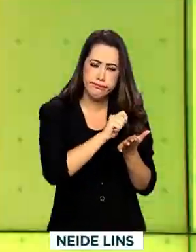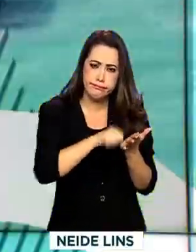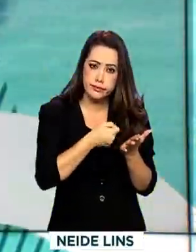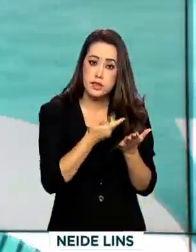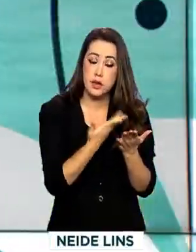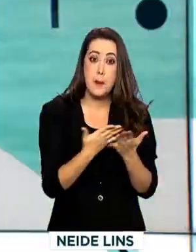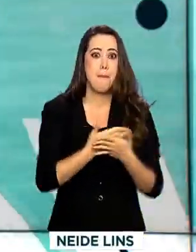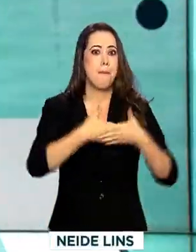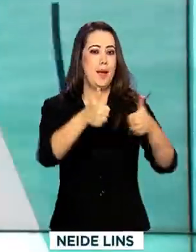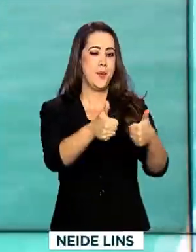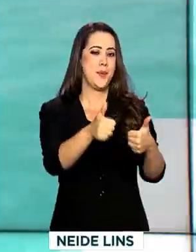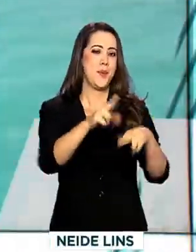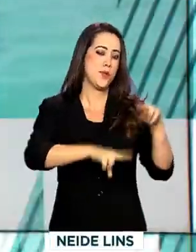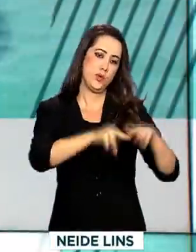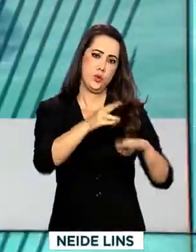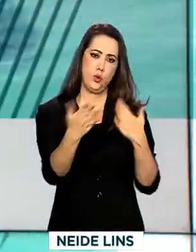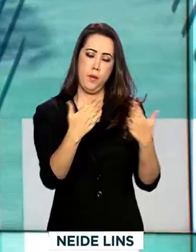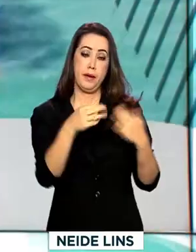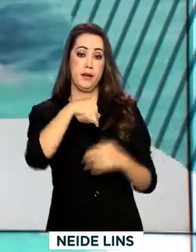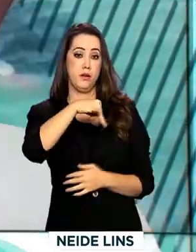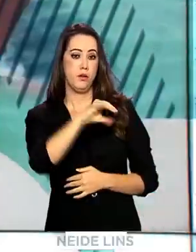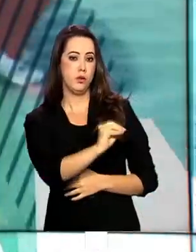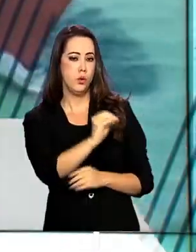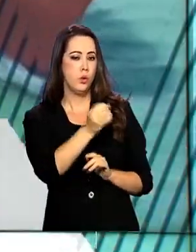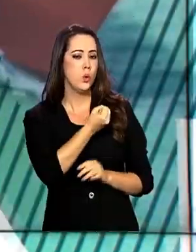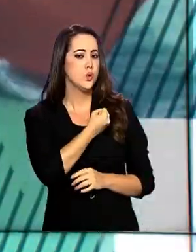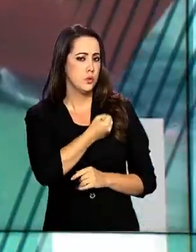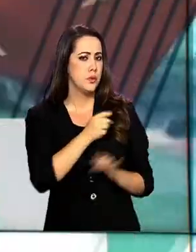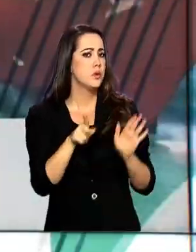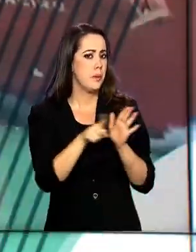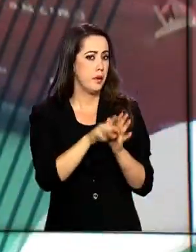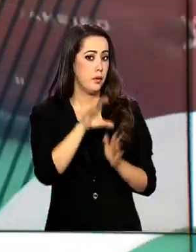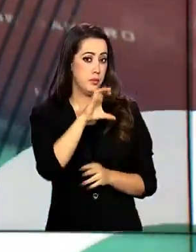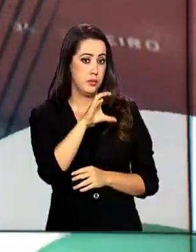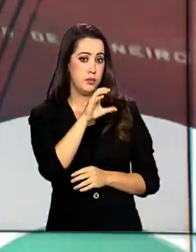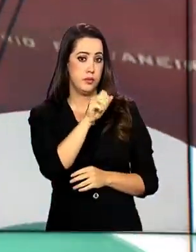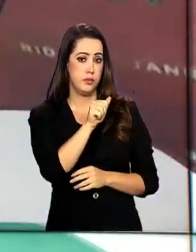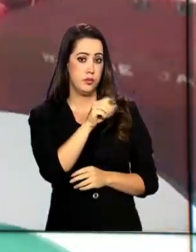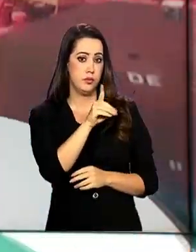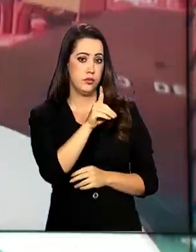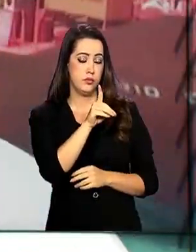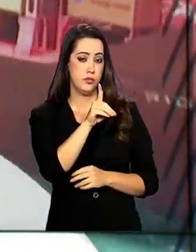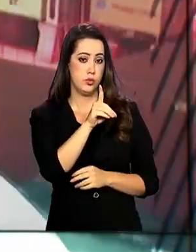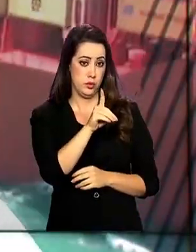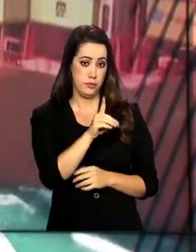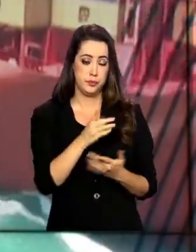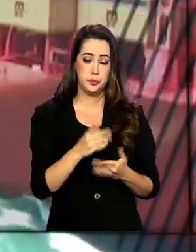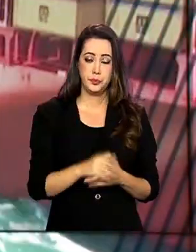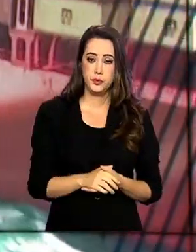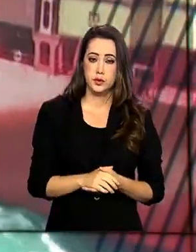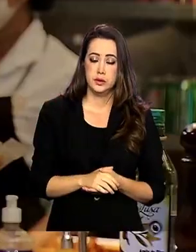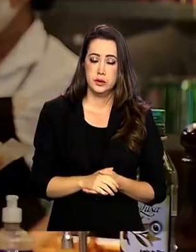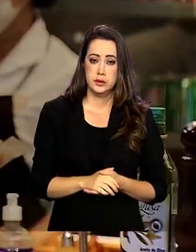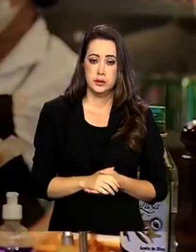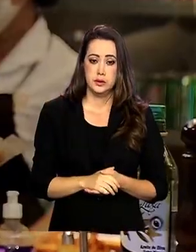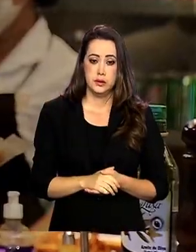em junho na comparação com maio. Os dados são do Cadastro Geral de Empregados e Desempregados.